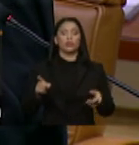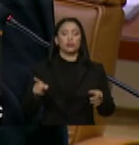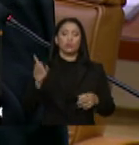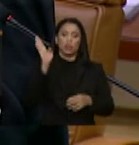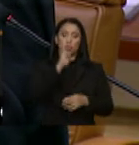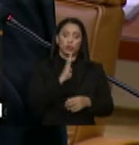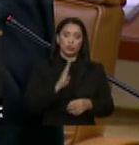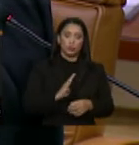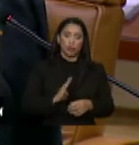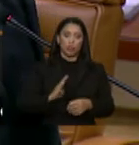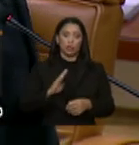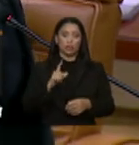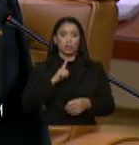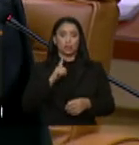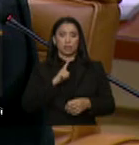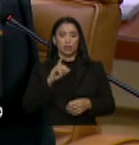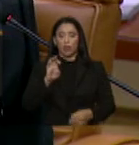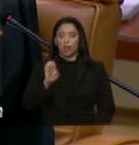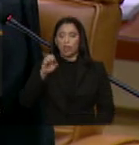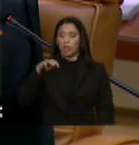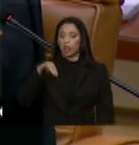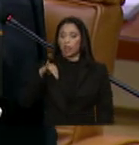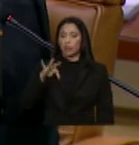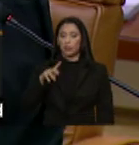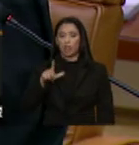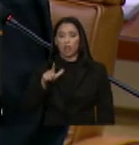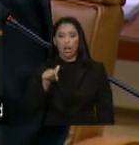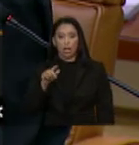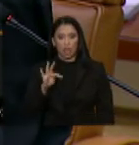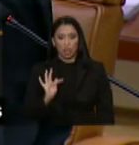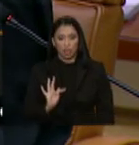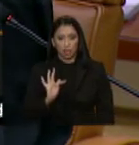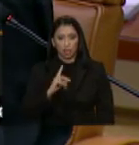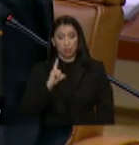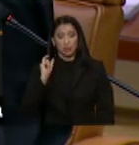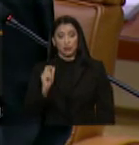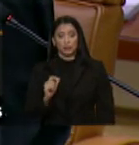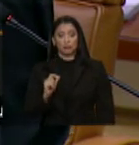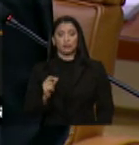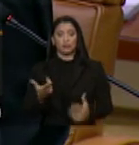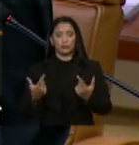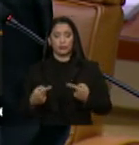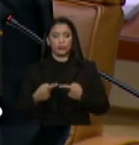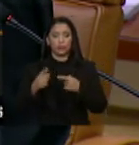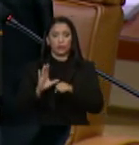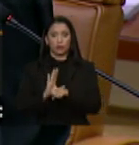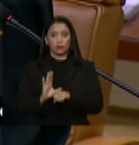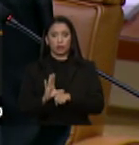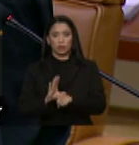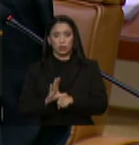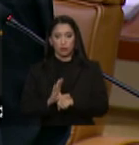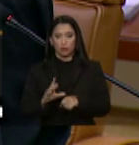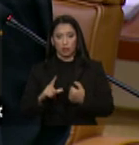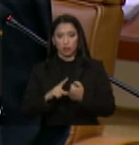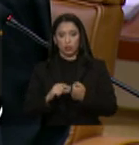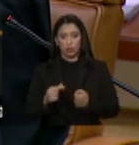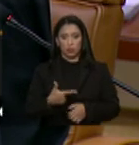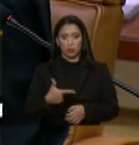é bem Como declarar o reafirmar sentar a consolidado dos artigos